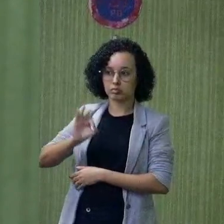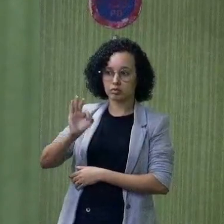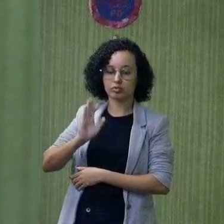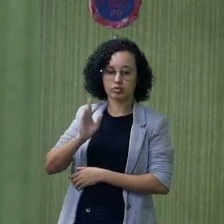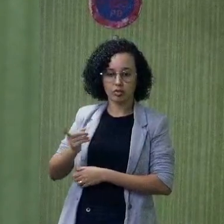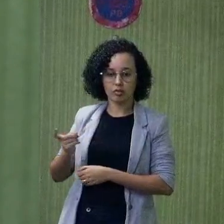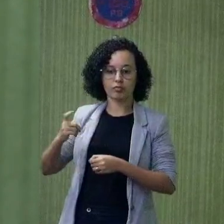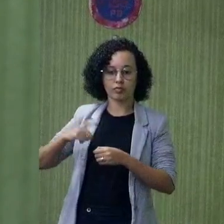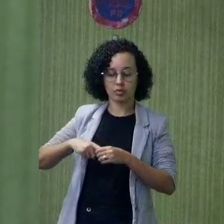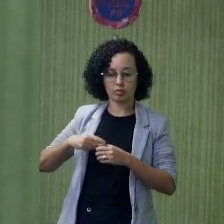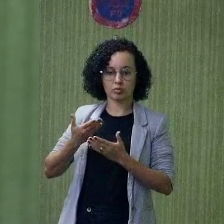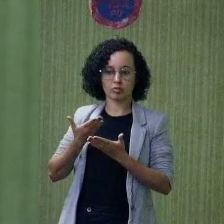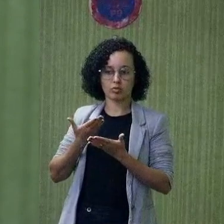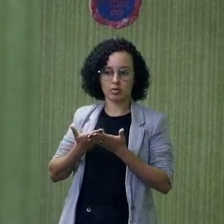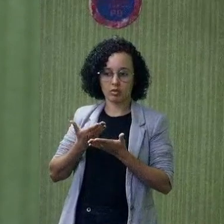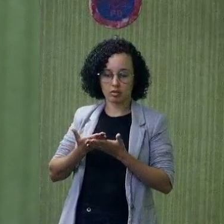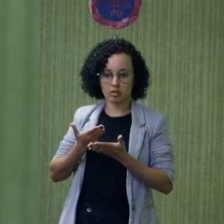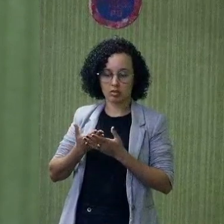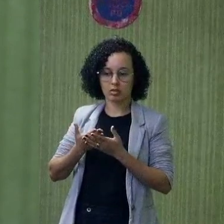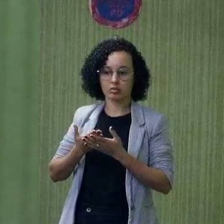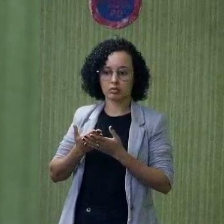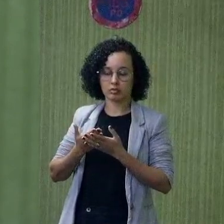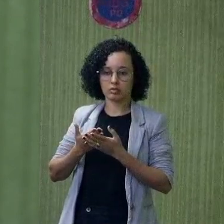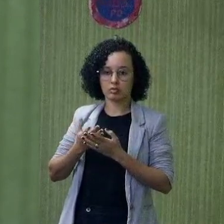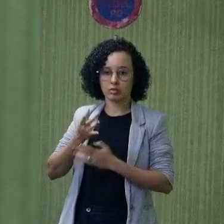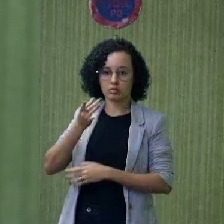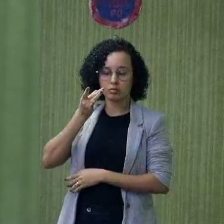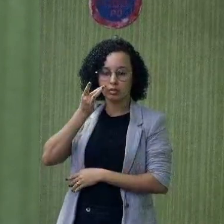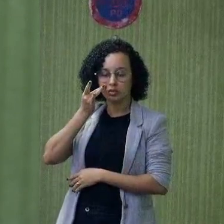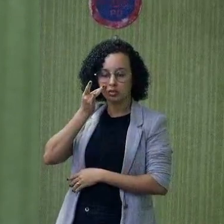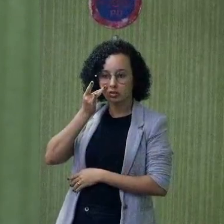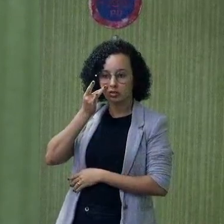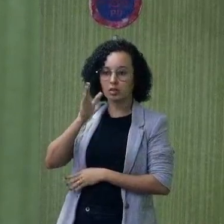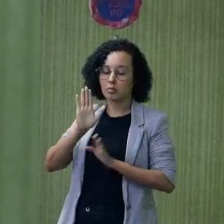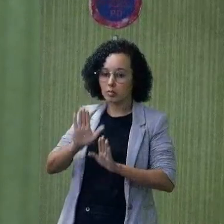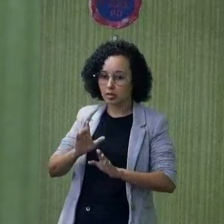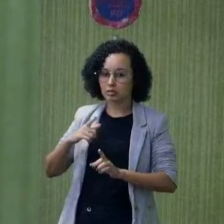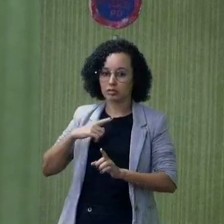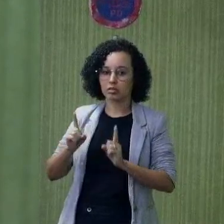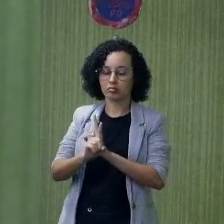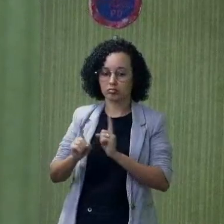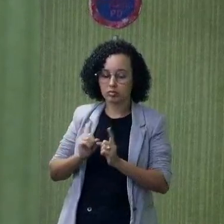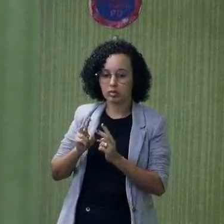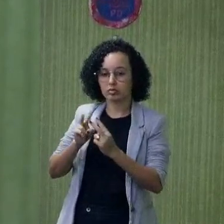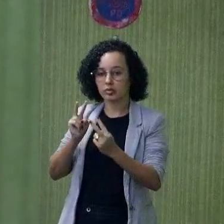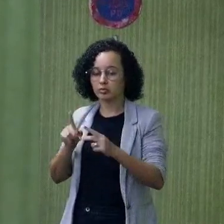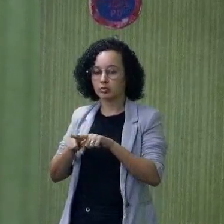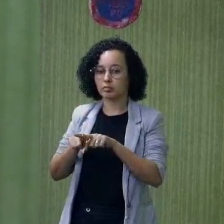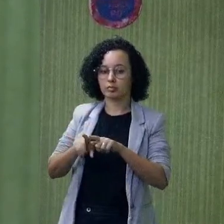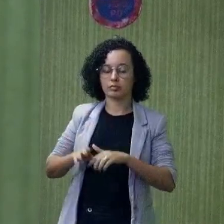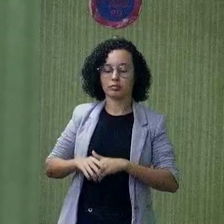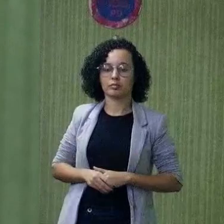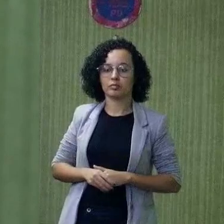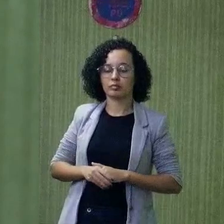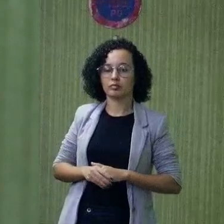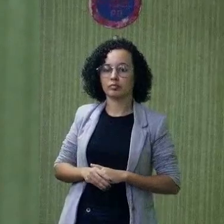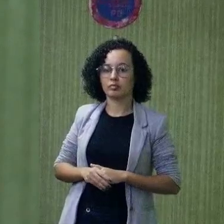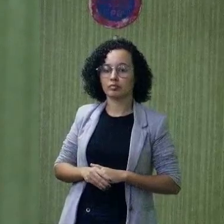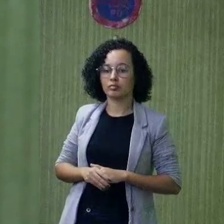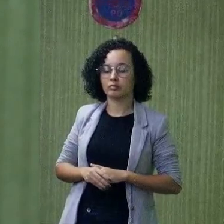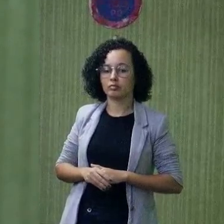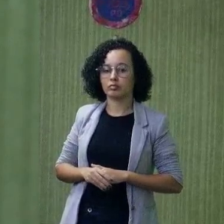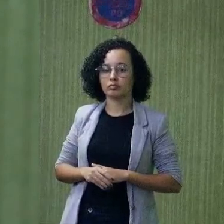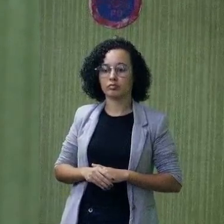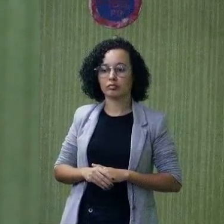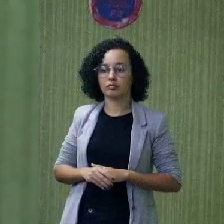presencial mas aqui contempla o revesamento também não é aquele 100% ideal esse aqui é um retrato